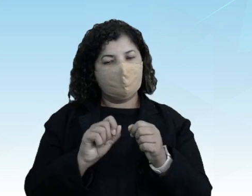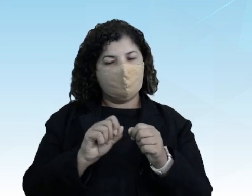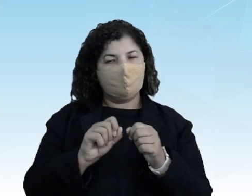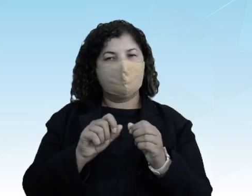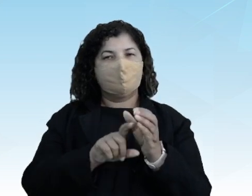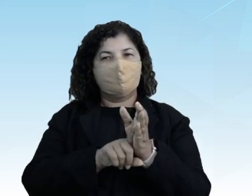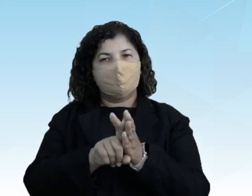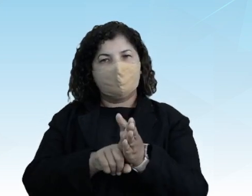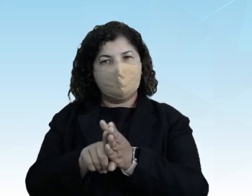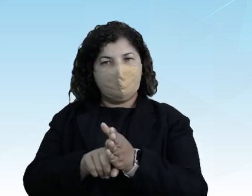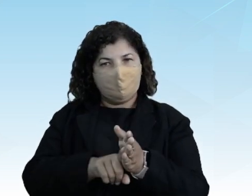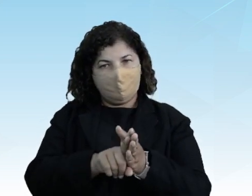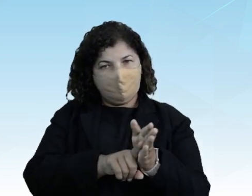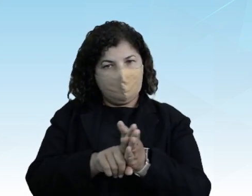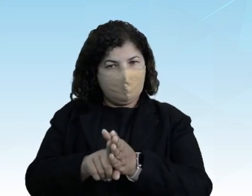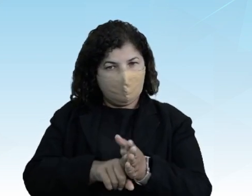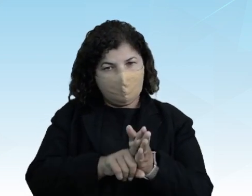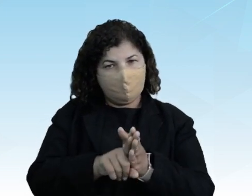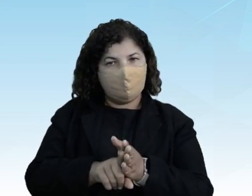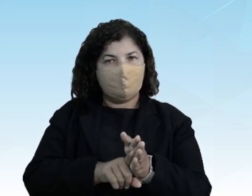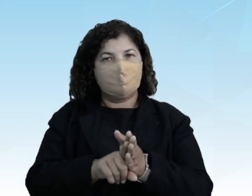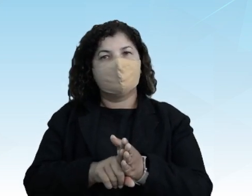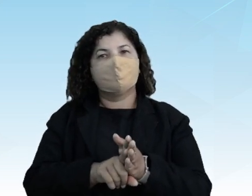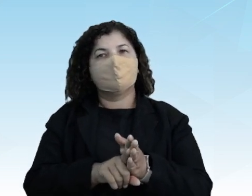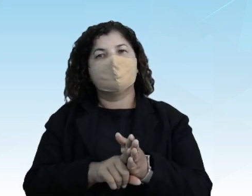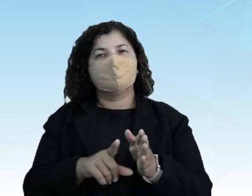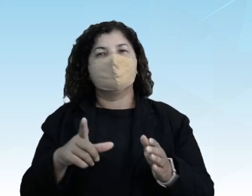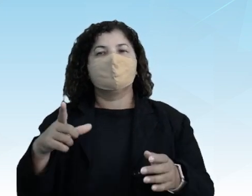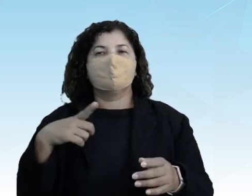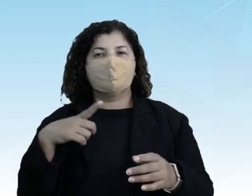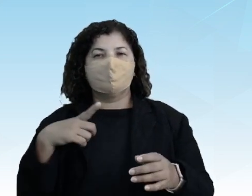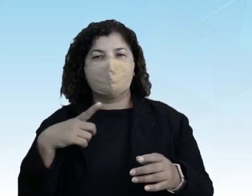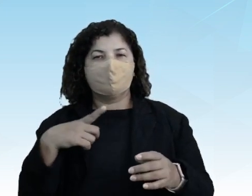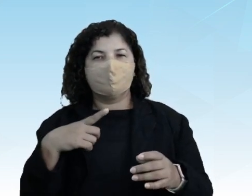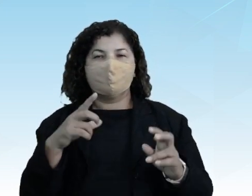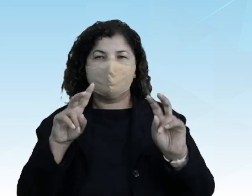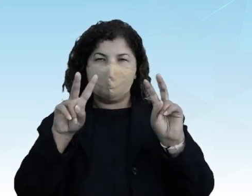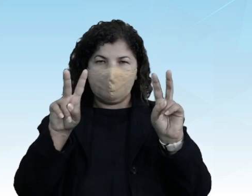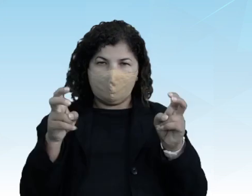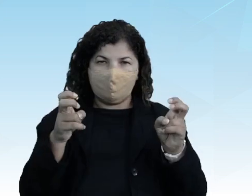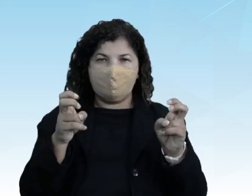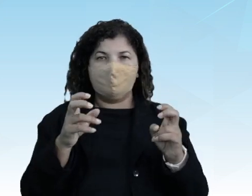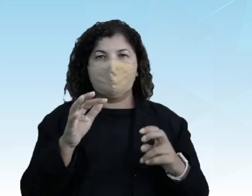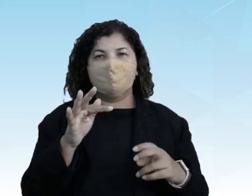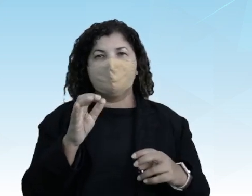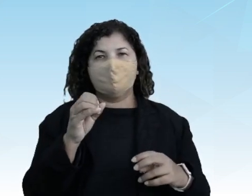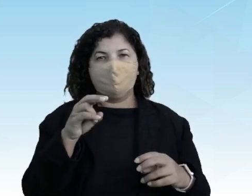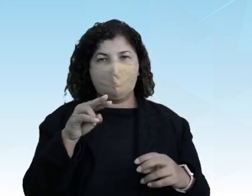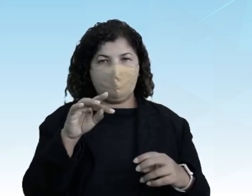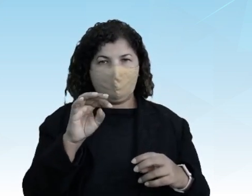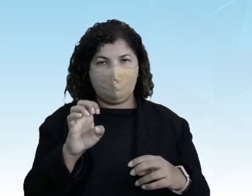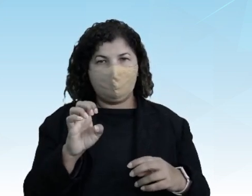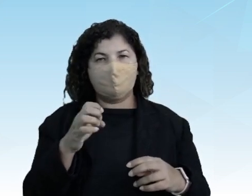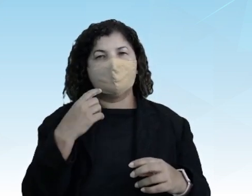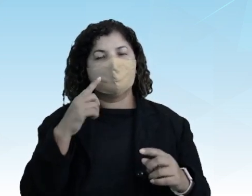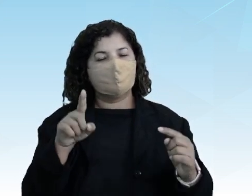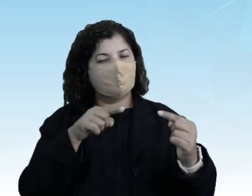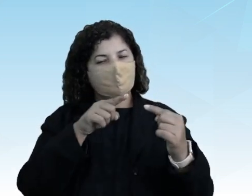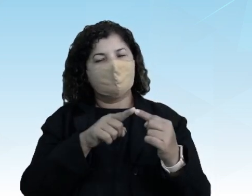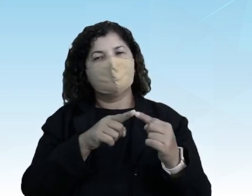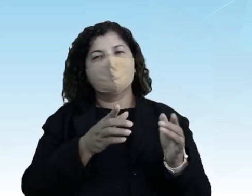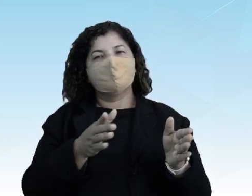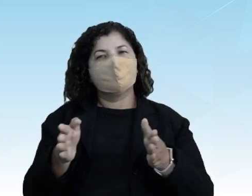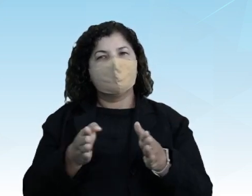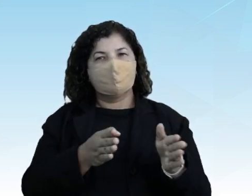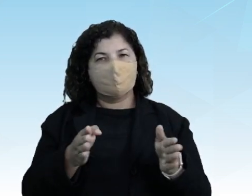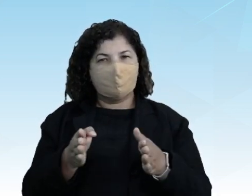pesquisa a ser feita. Na realidade, nós temos um termo fonte, né, para delimitar determinado período,